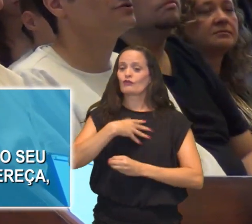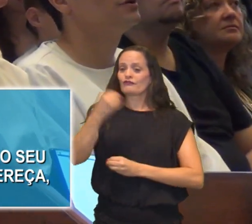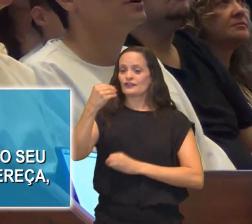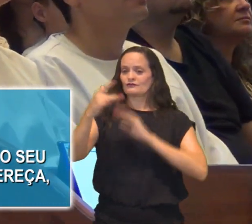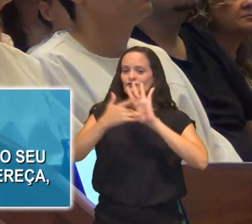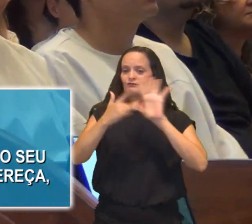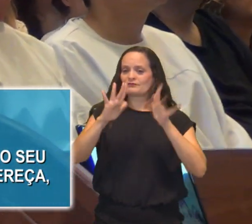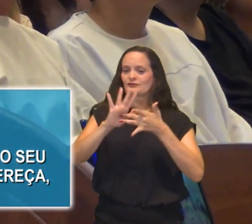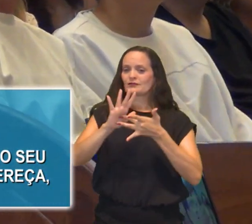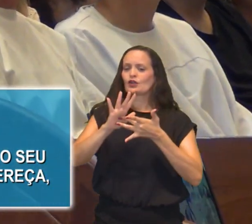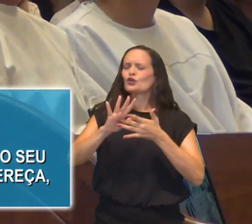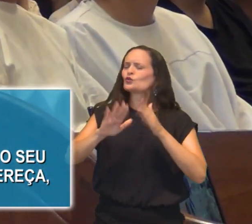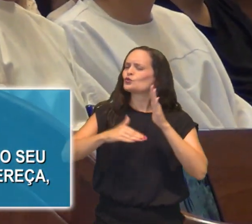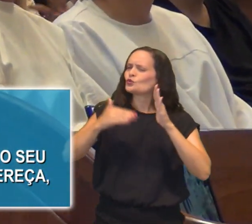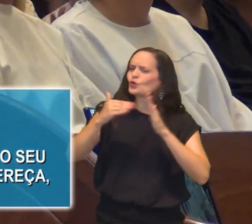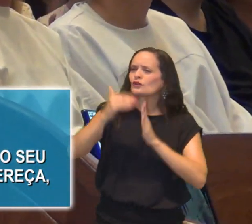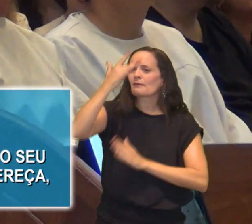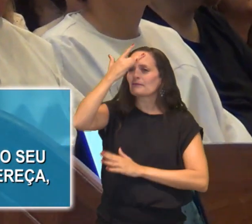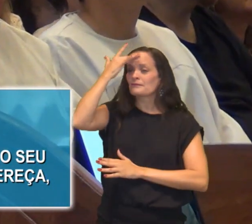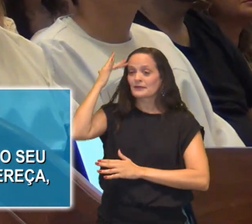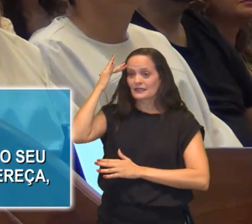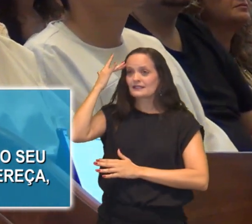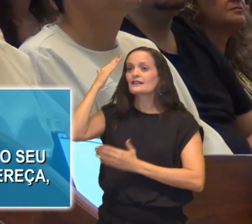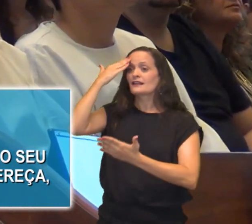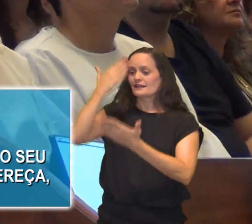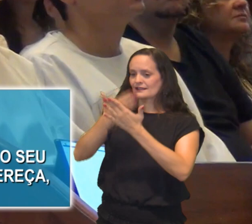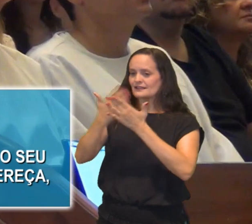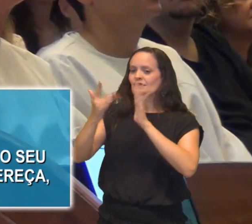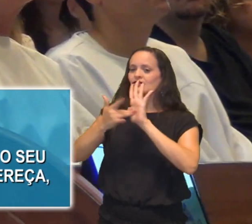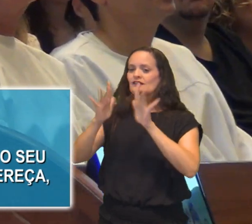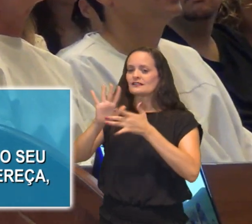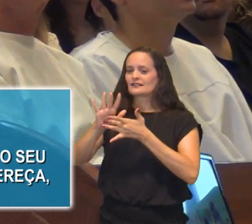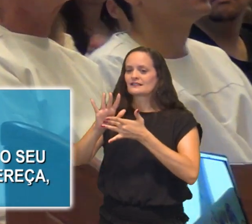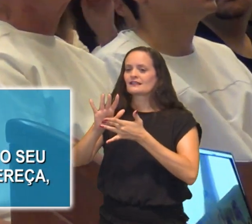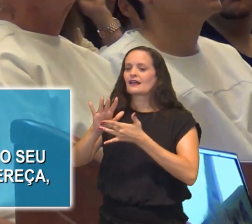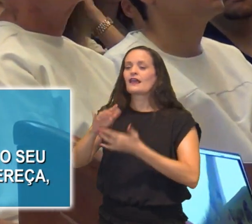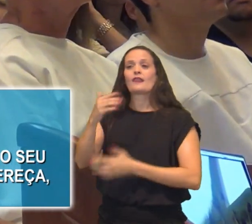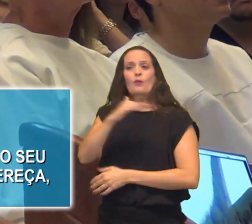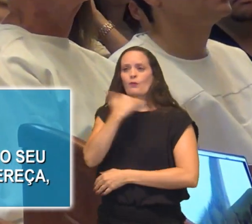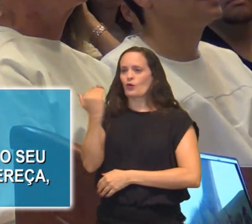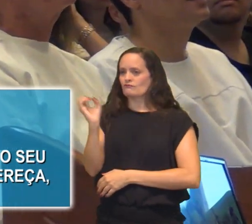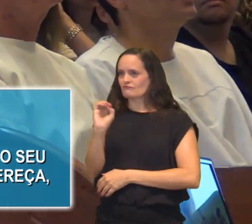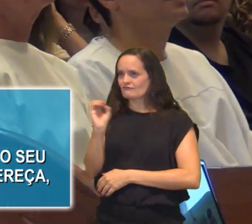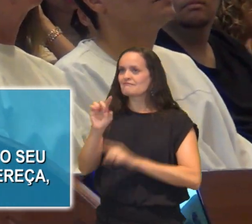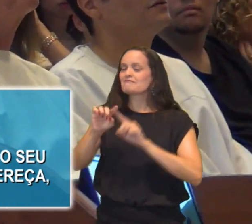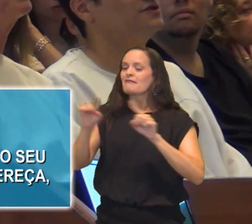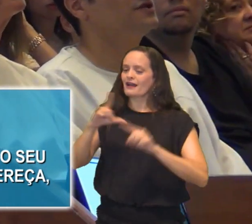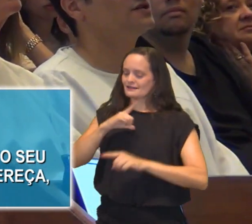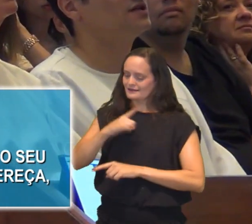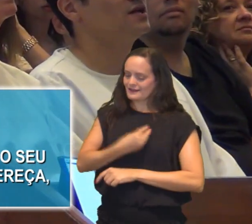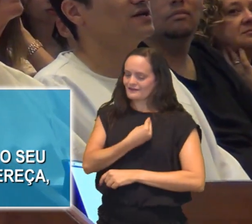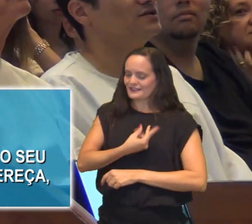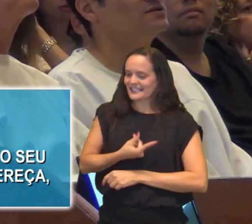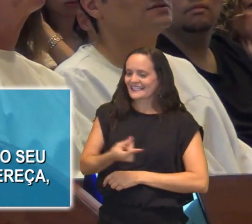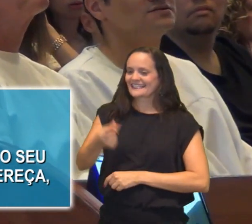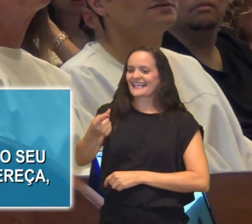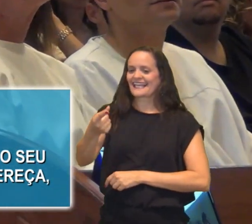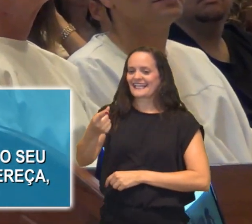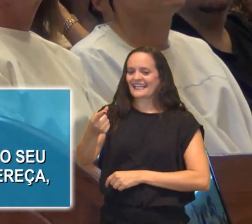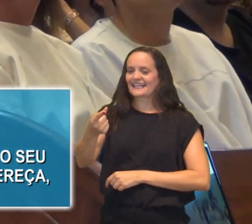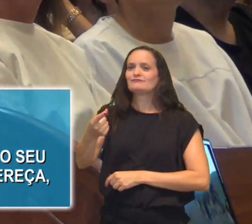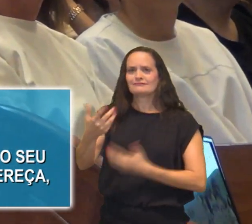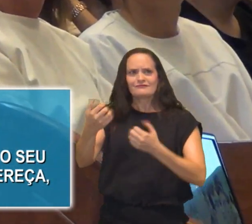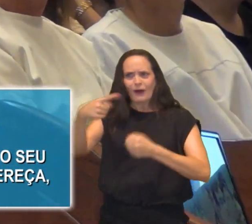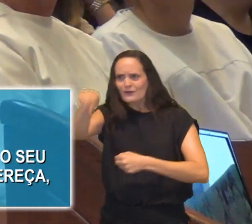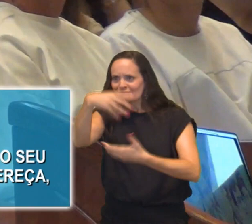unigênito para que todo aquele que nele crê não pereça, mas tenha a vida eterna. Agora todos